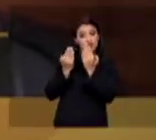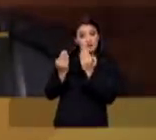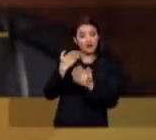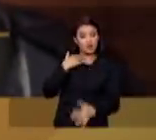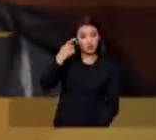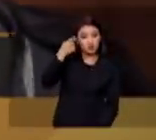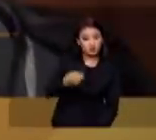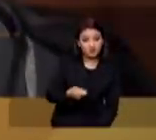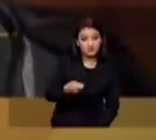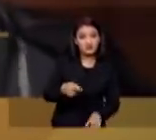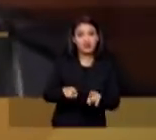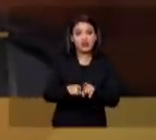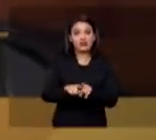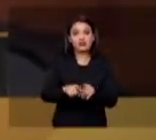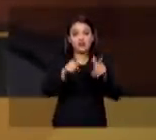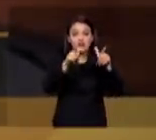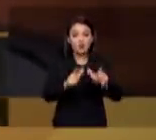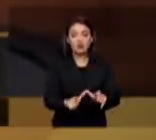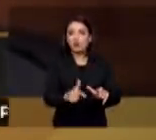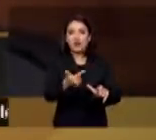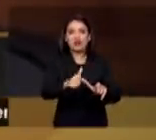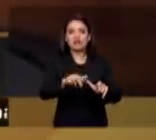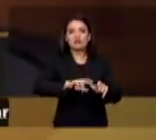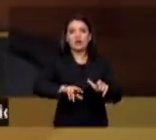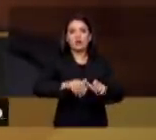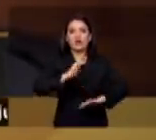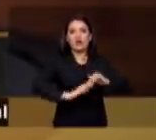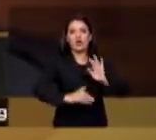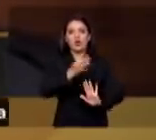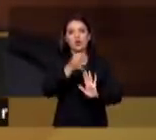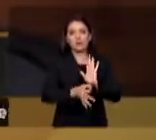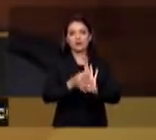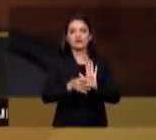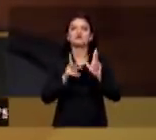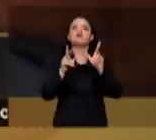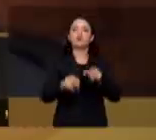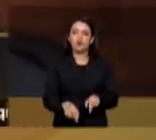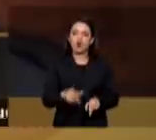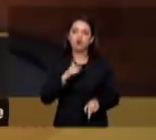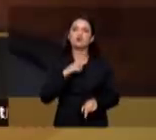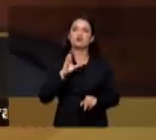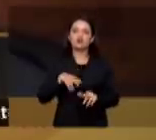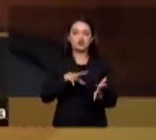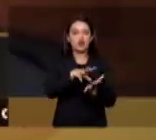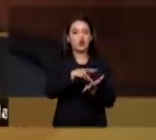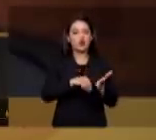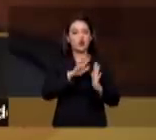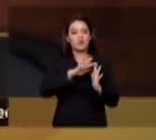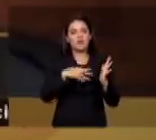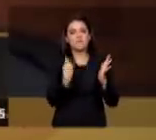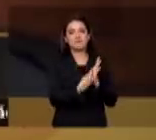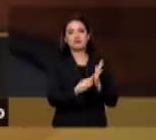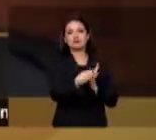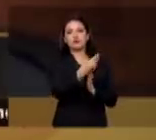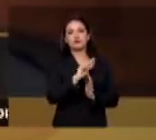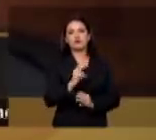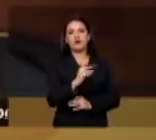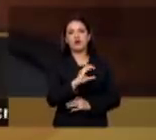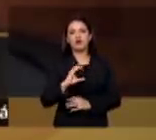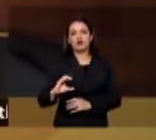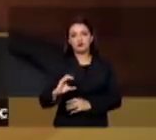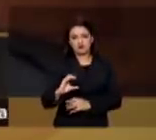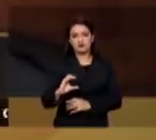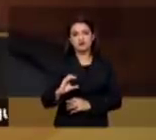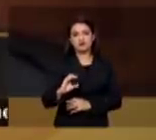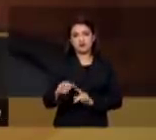e incompetência do juízo, conforme se infere de cópia da petição inicial do habeas corpus